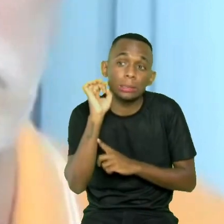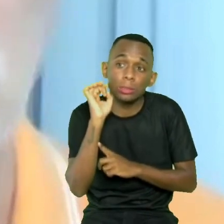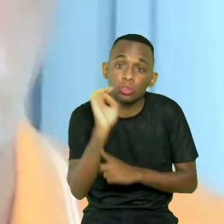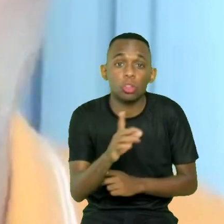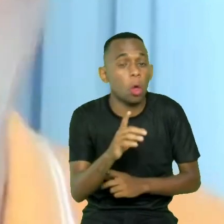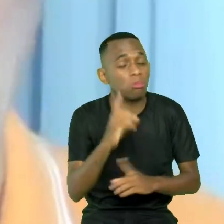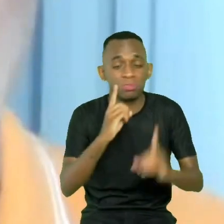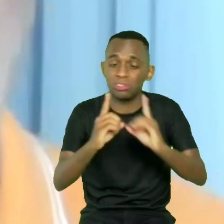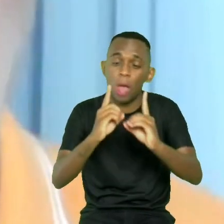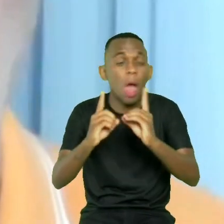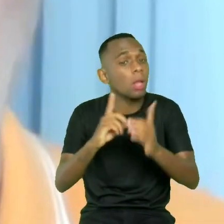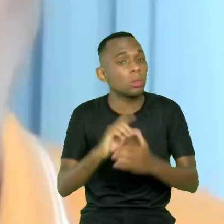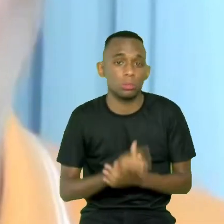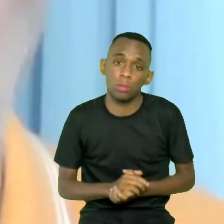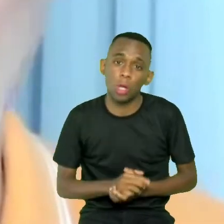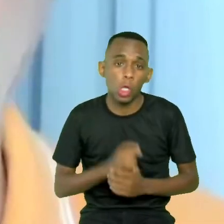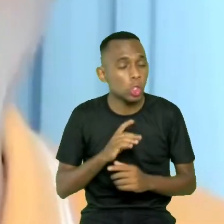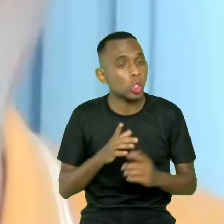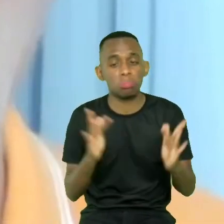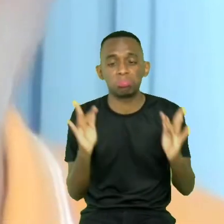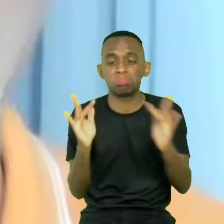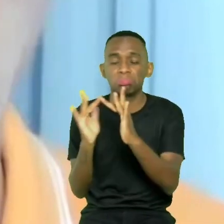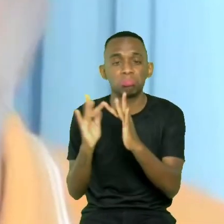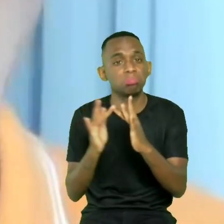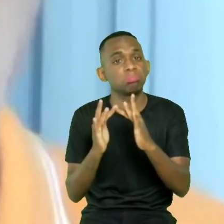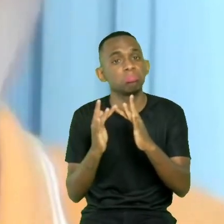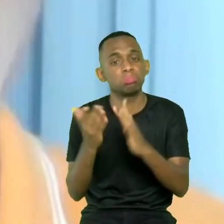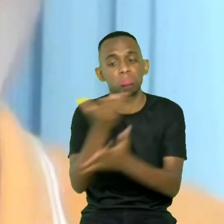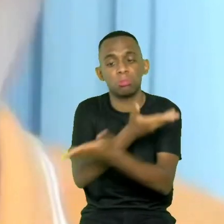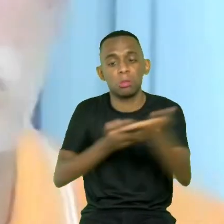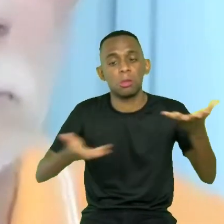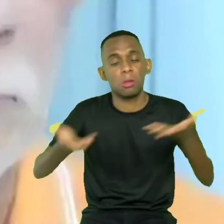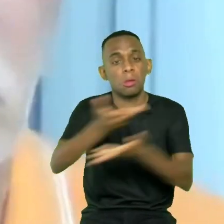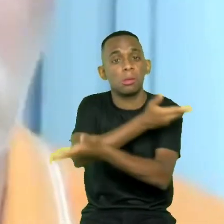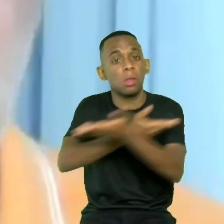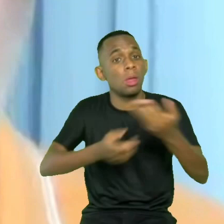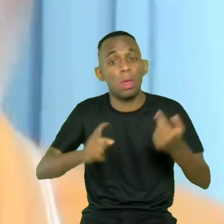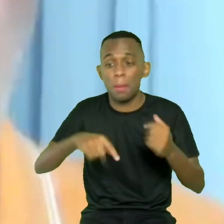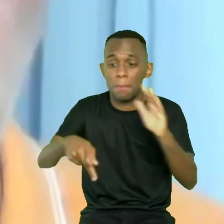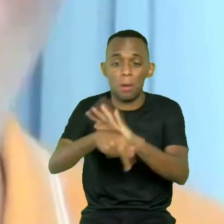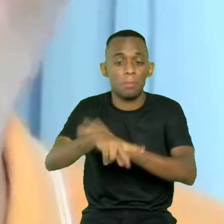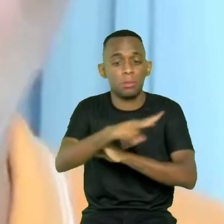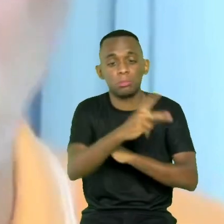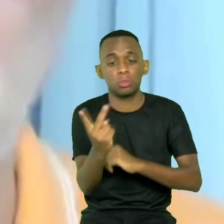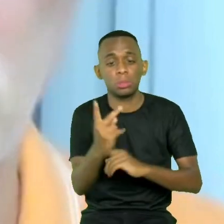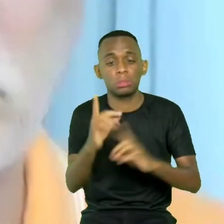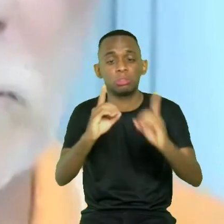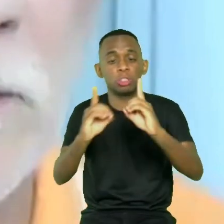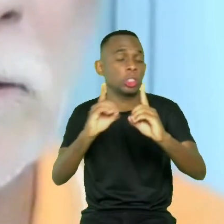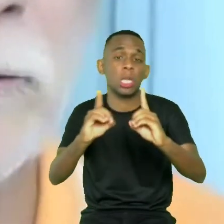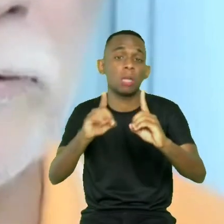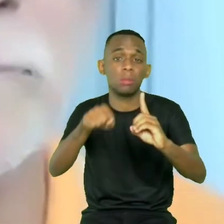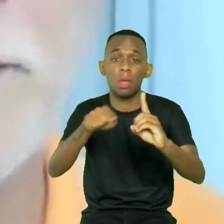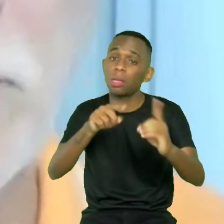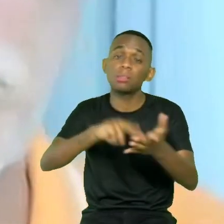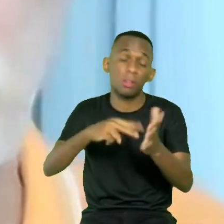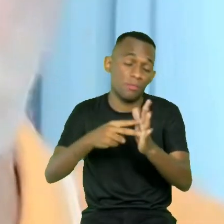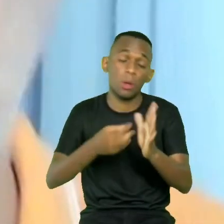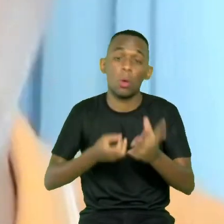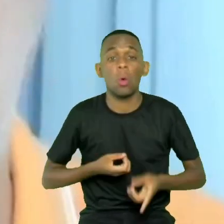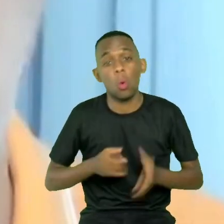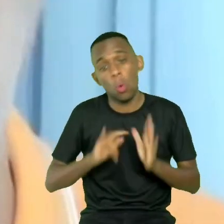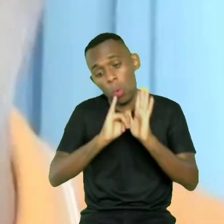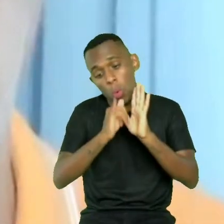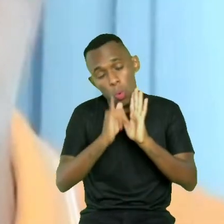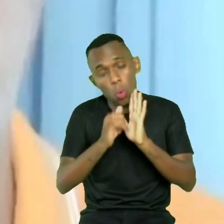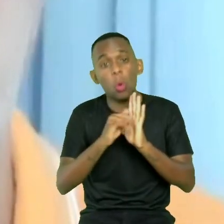diálogo. Ele é autonarrado por quem está conversando, né? No diálogo ali. Isso eu peguei um pouco